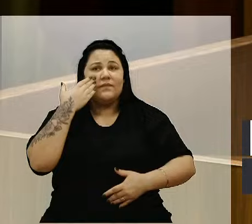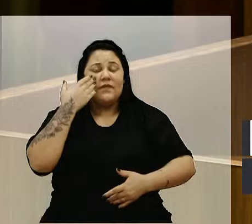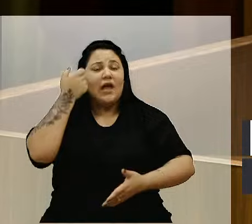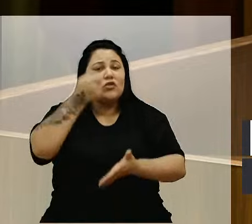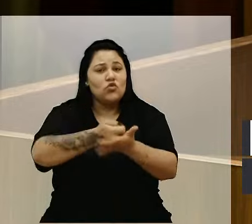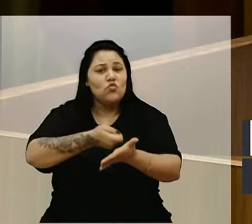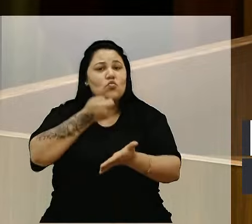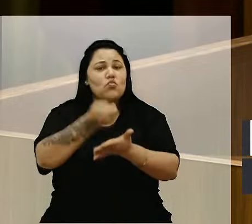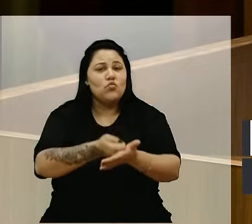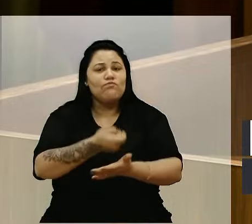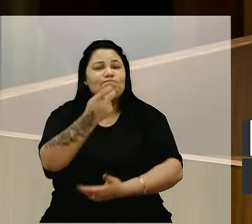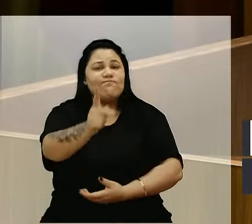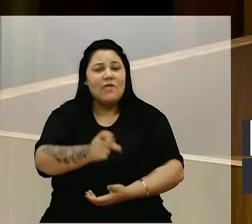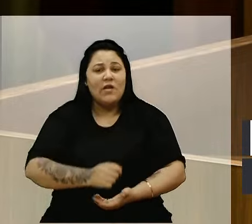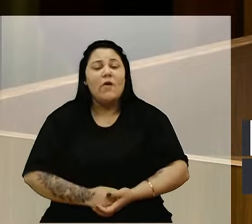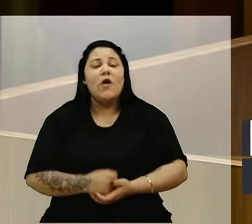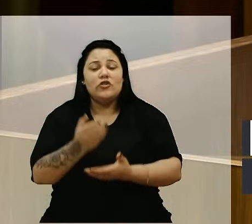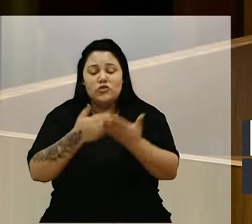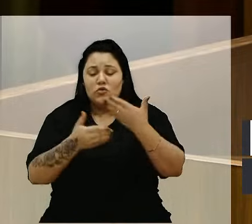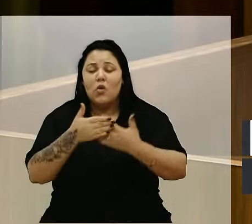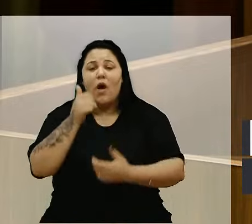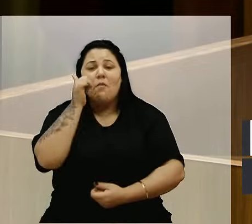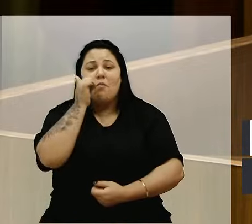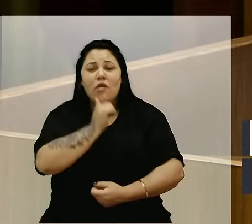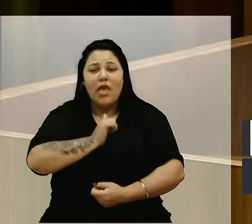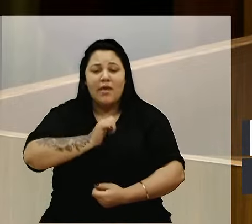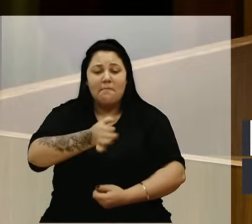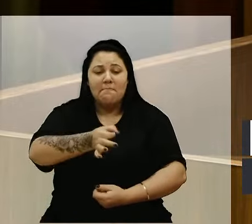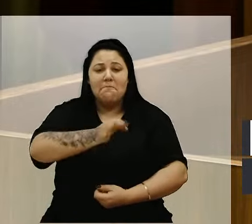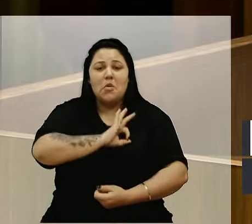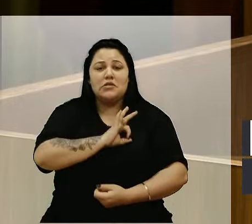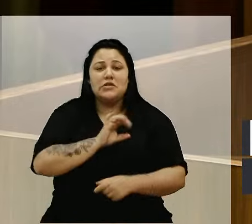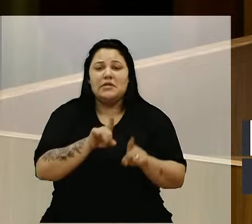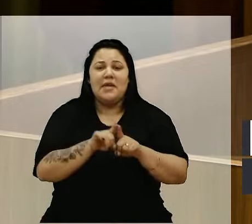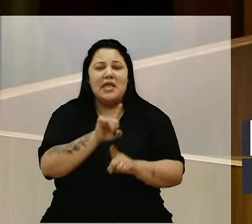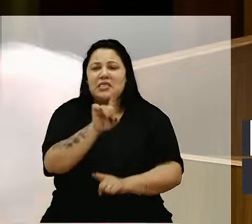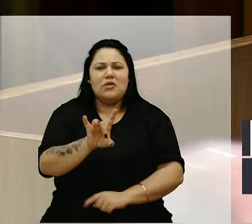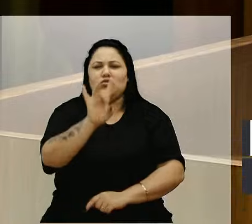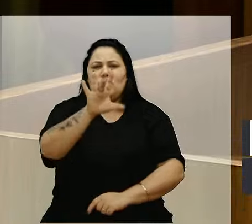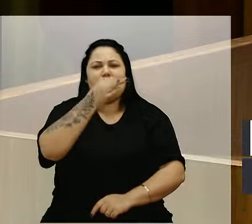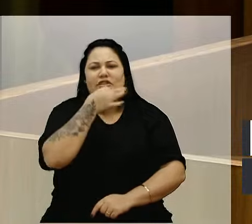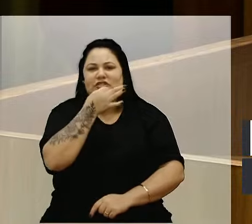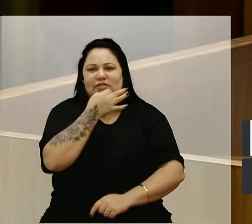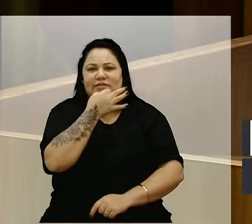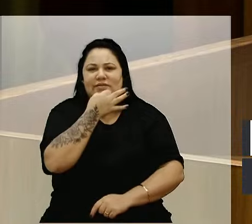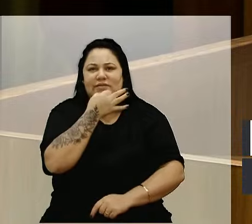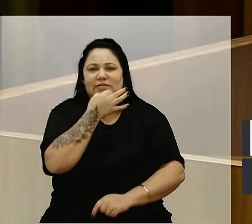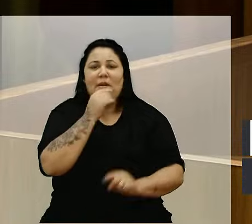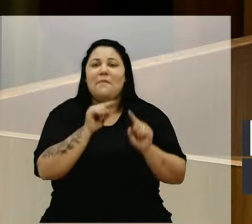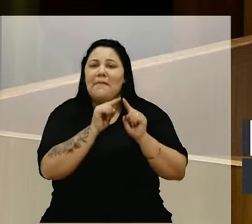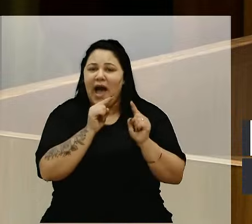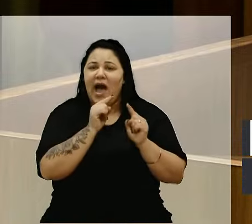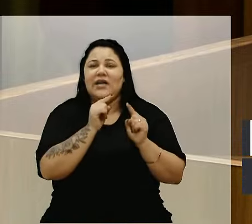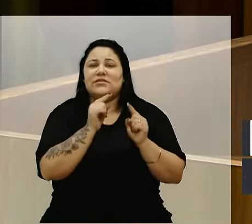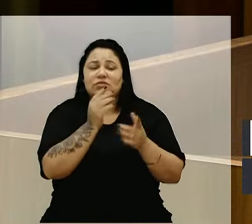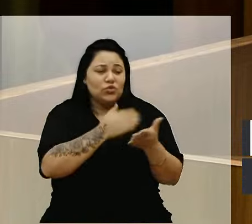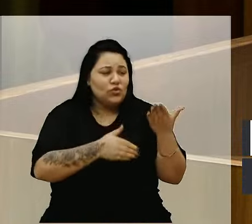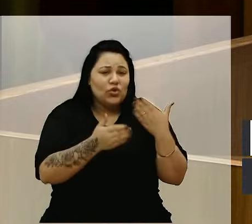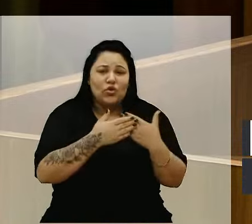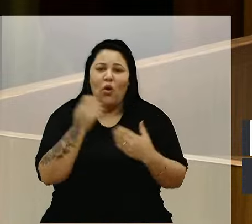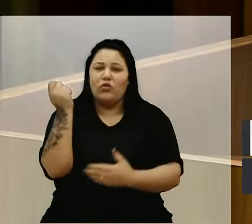tua e de todas as mulheres brigadianas, não apenas de Caxias do Sul, mas de todo o Rio Grande do